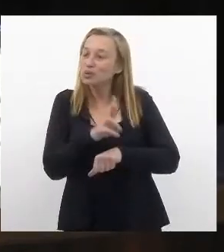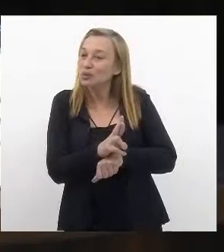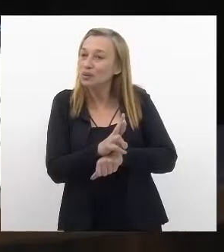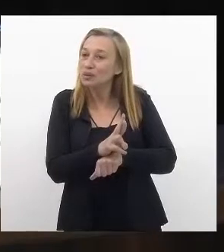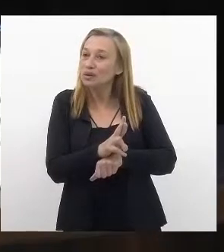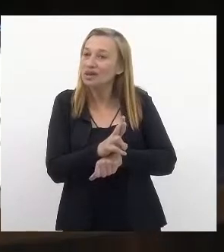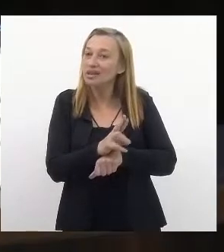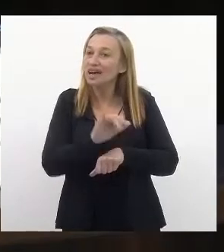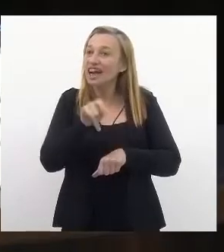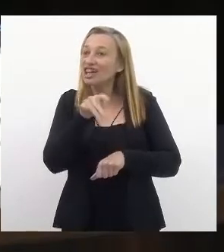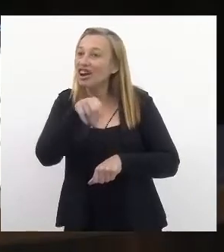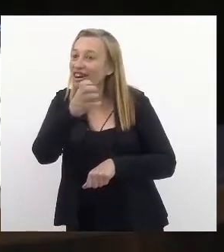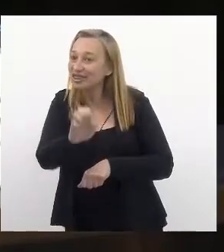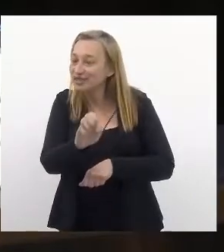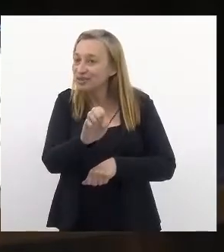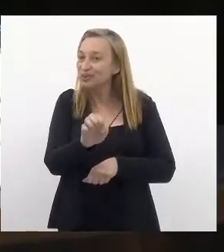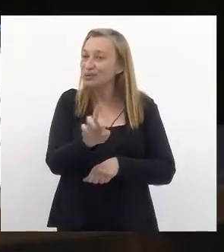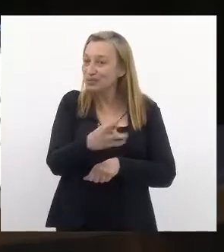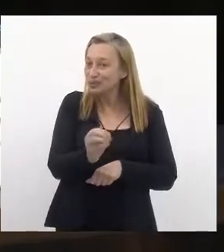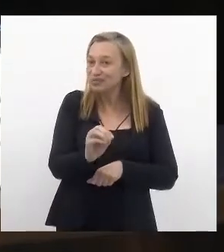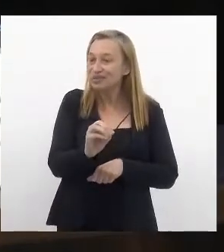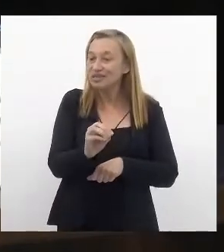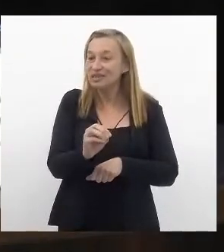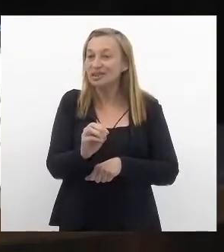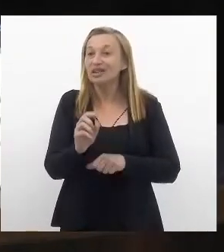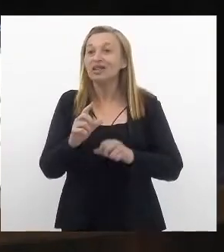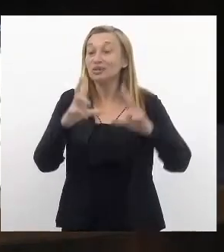Dr. Alejandro Bittar, cônsul-geral do Líbano,